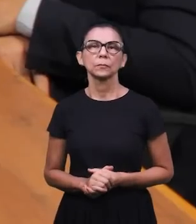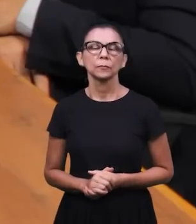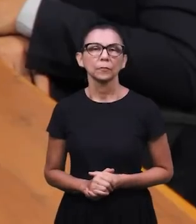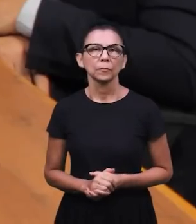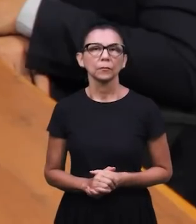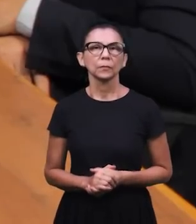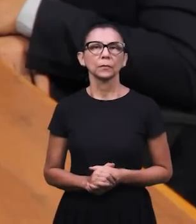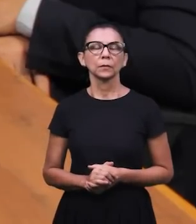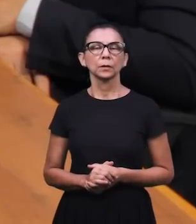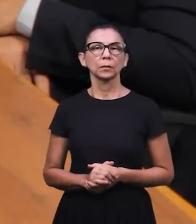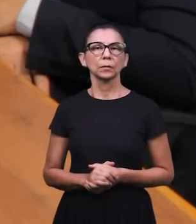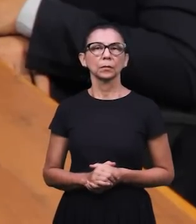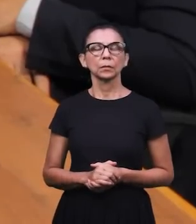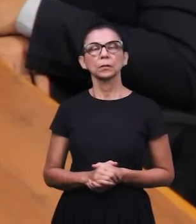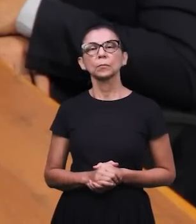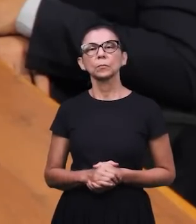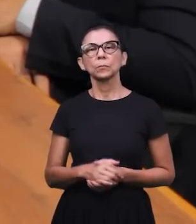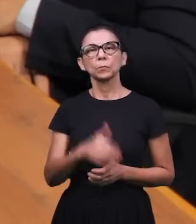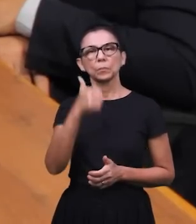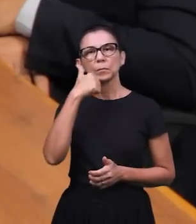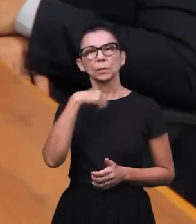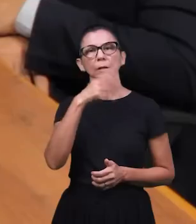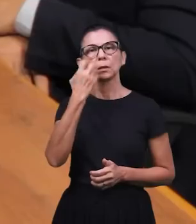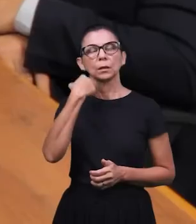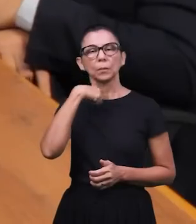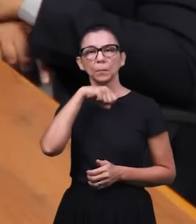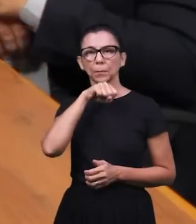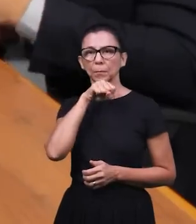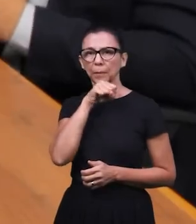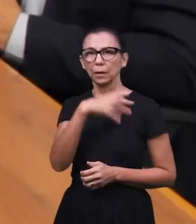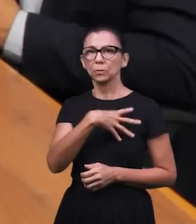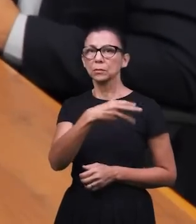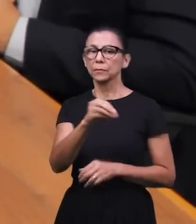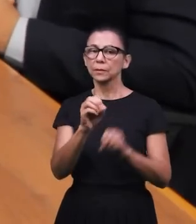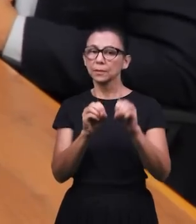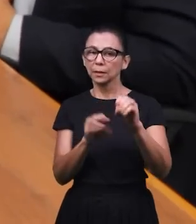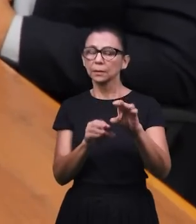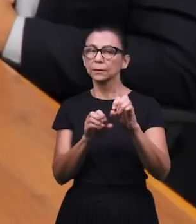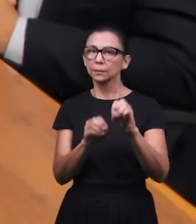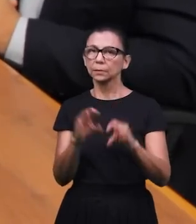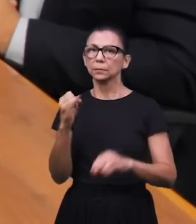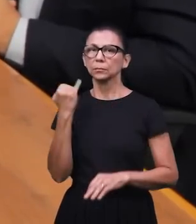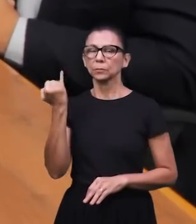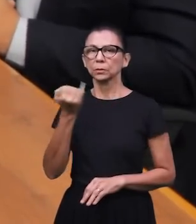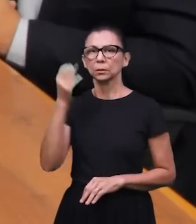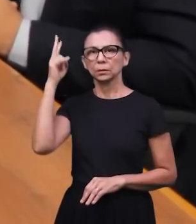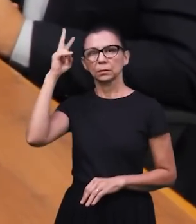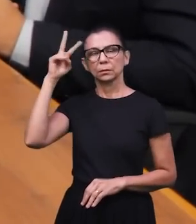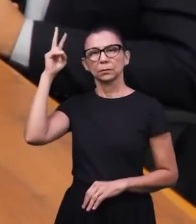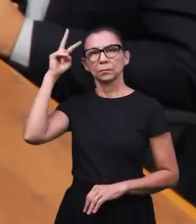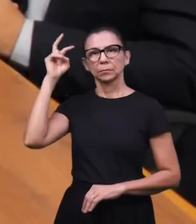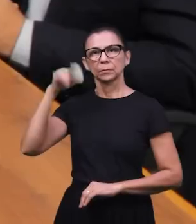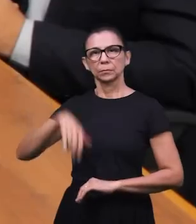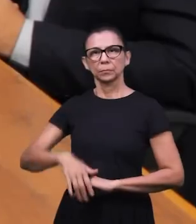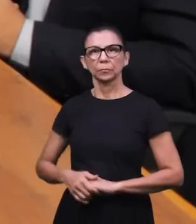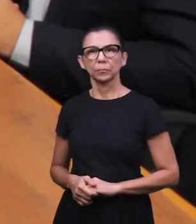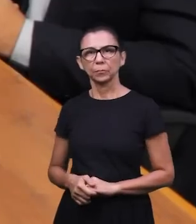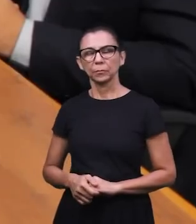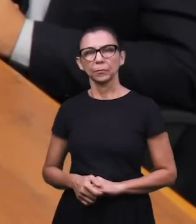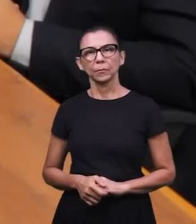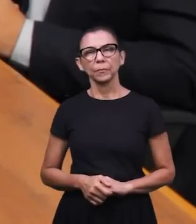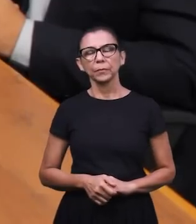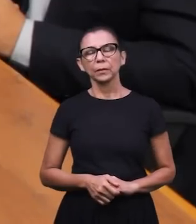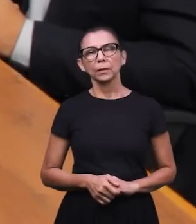são que ensinam os filhos, né? Ensinam os filhos. E é muito importante lembrar o seguinte, que aqui você